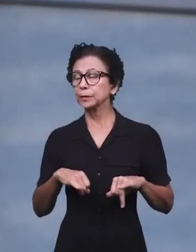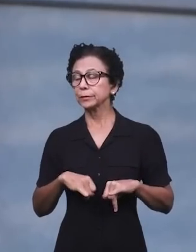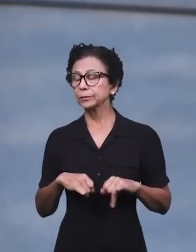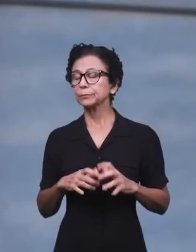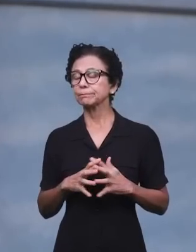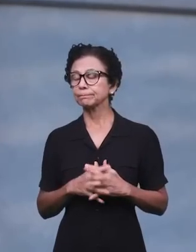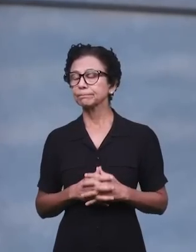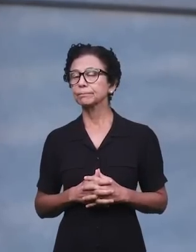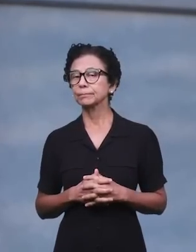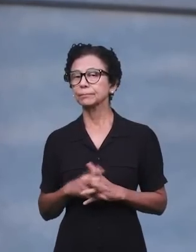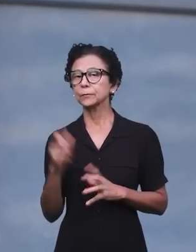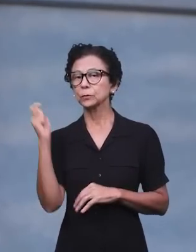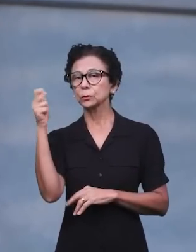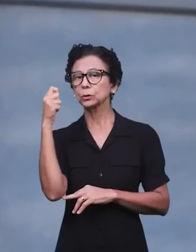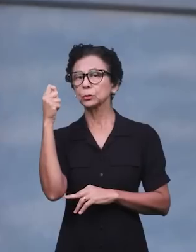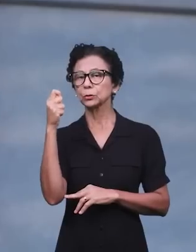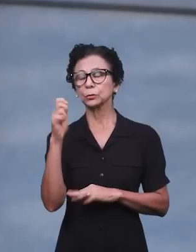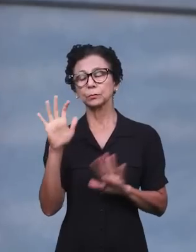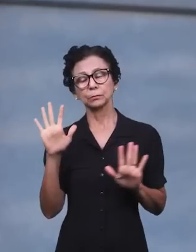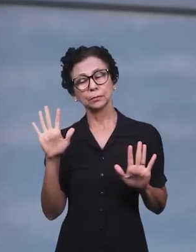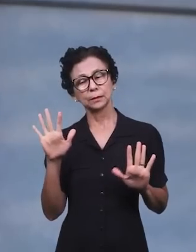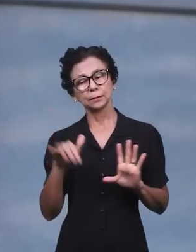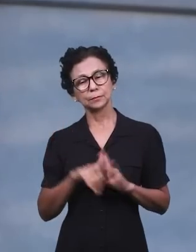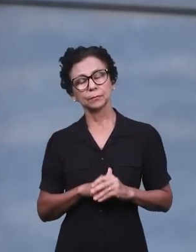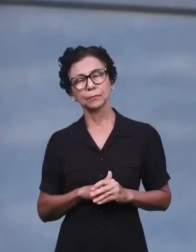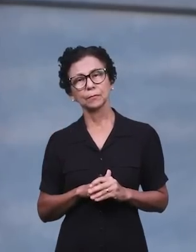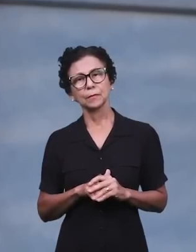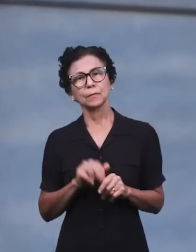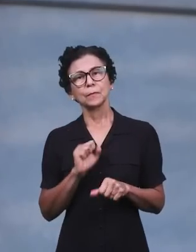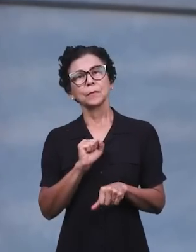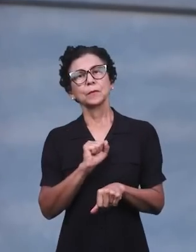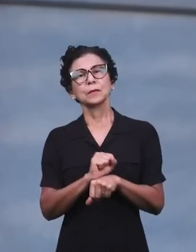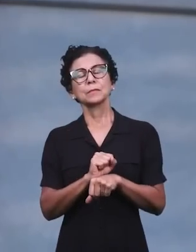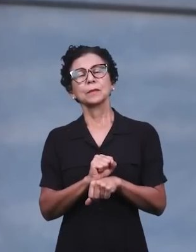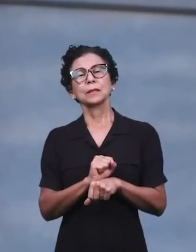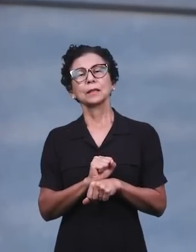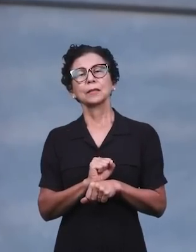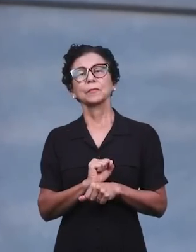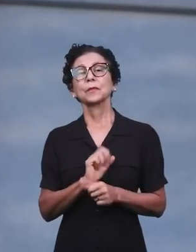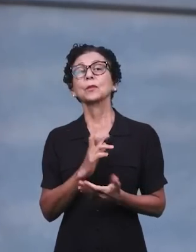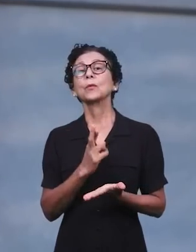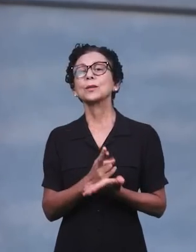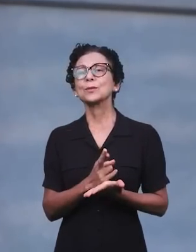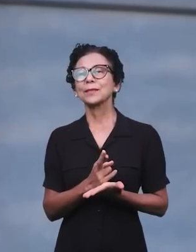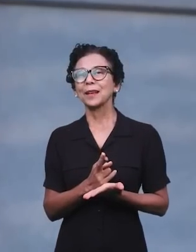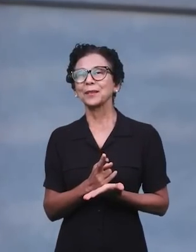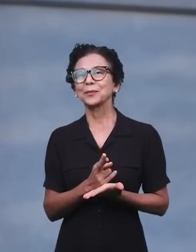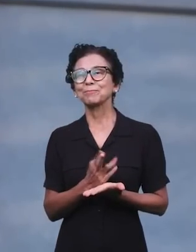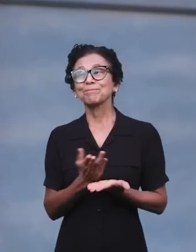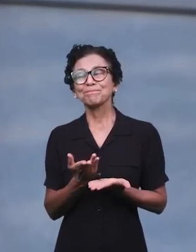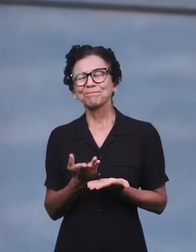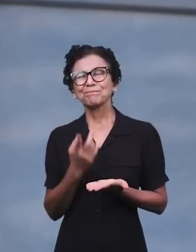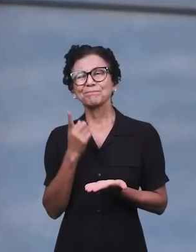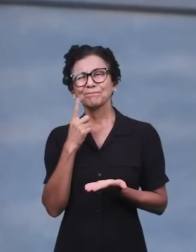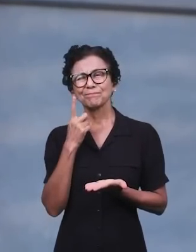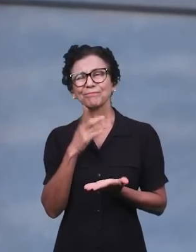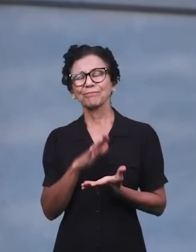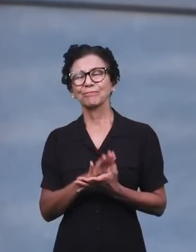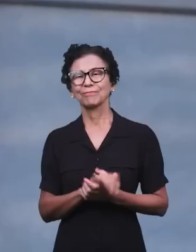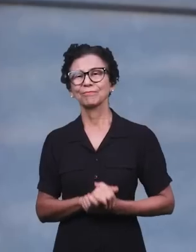Mas vamos esperar o fruto que vai resultar disso. Realmente, o